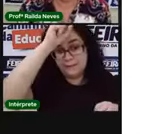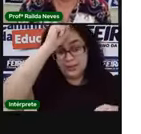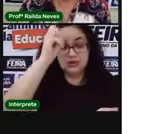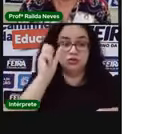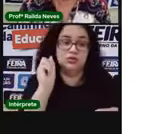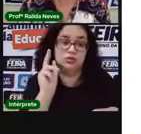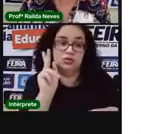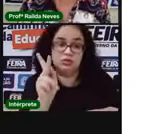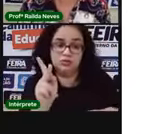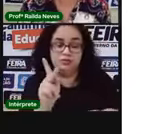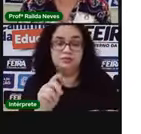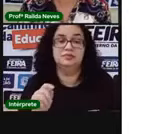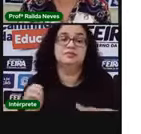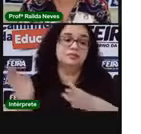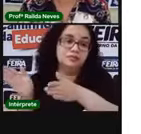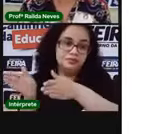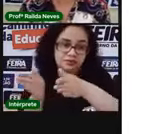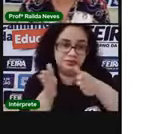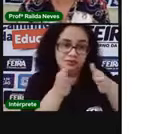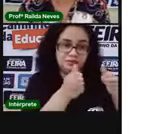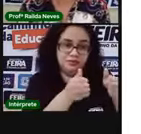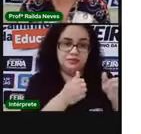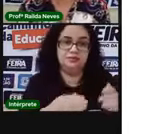favor, João, próximo.